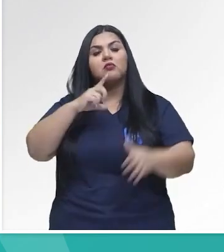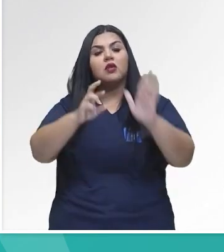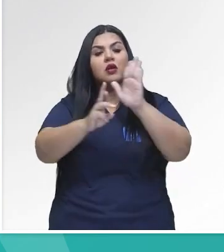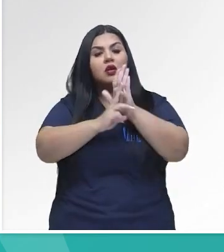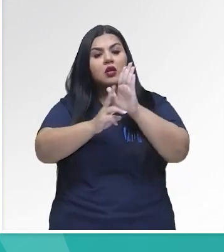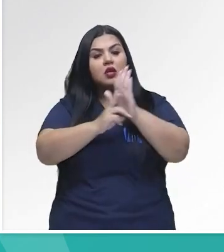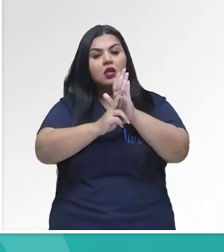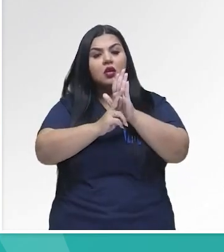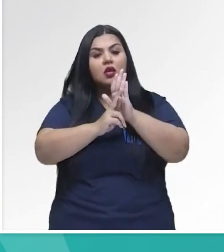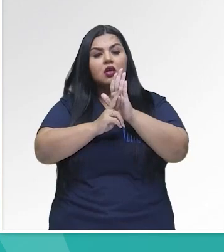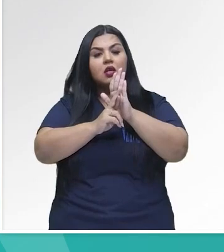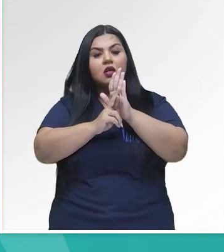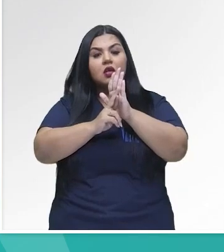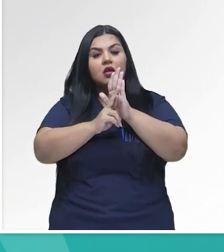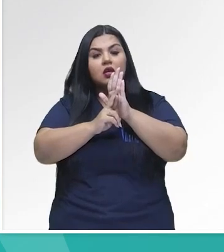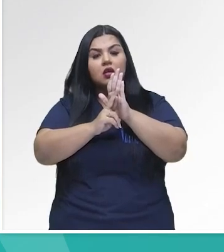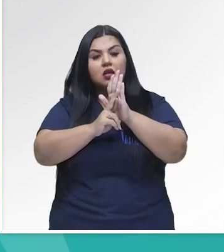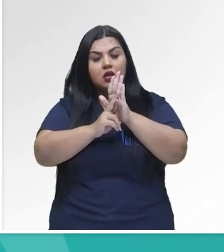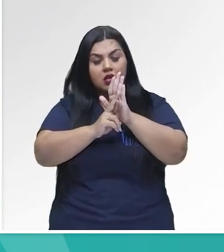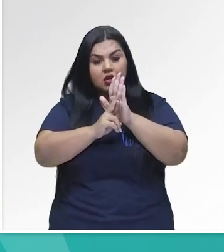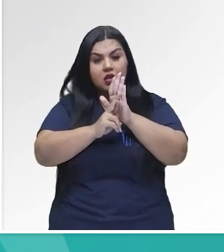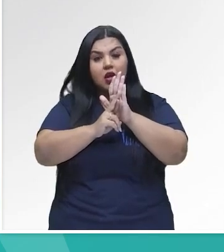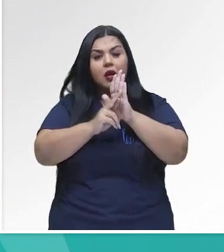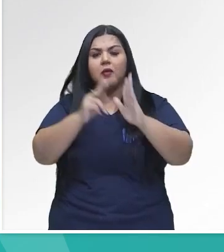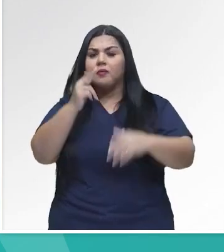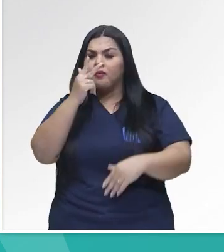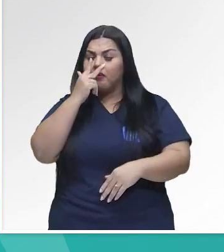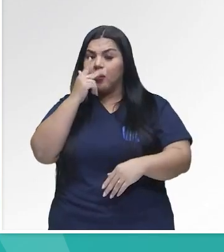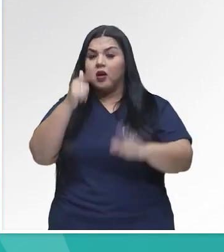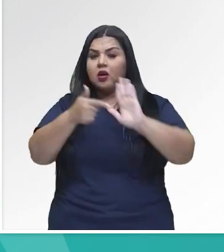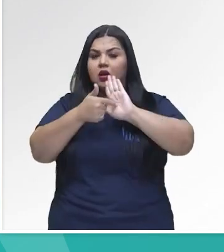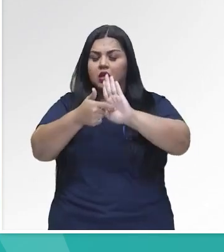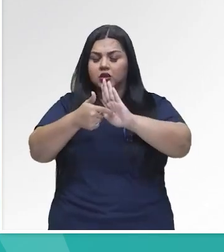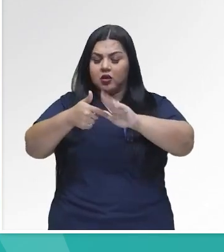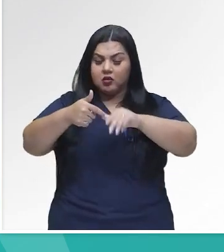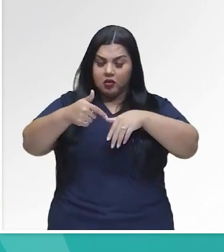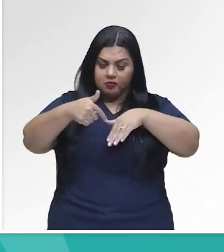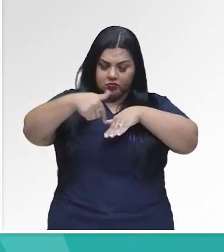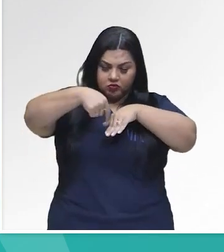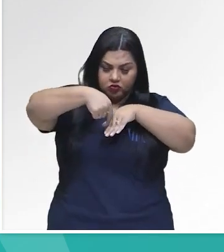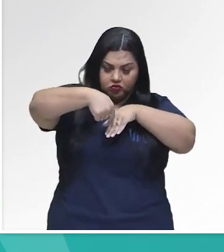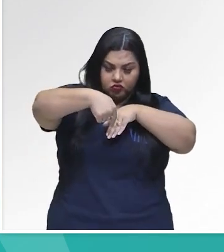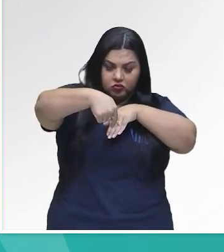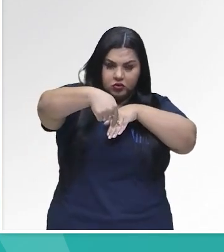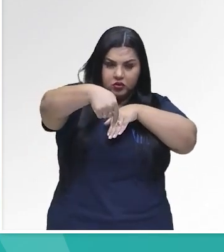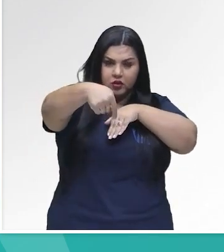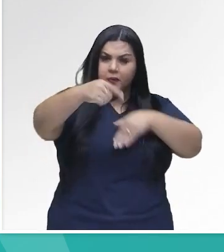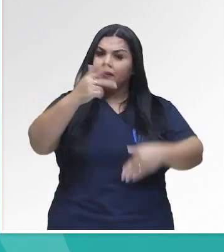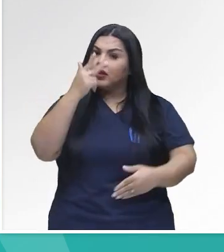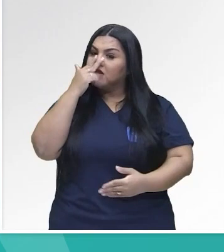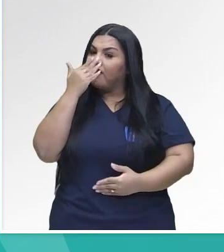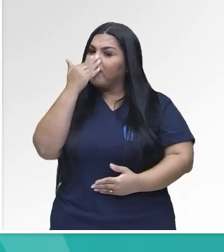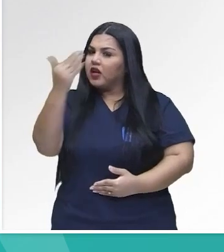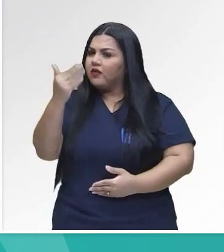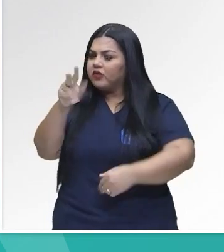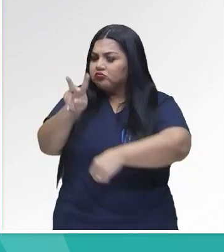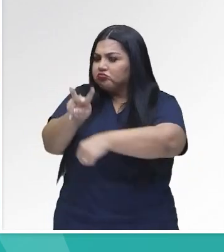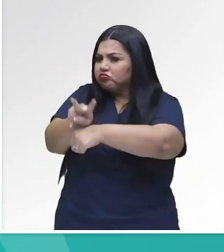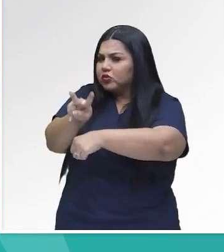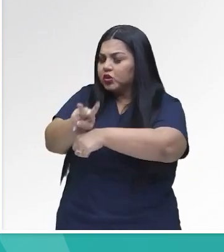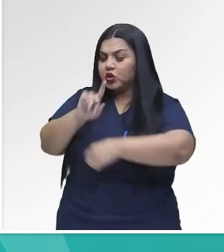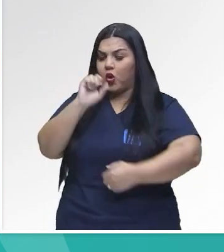é a infantaria, eles ficam na frente, nas primeiras casas do tabuleiro, né? São os peões,